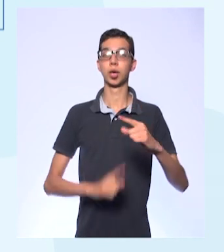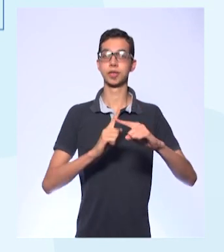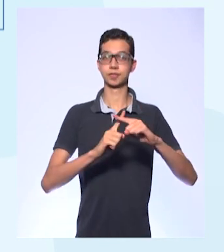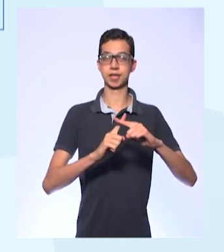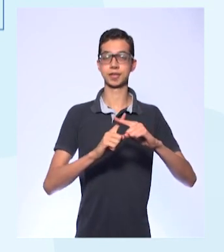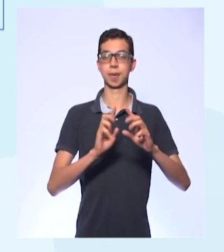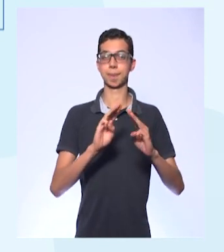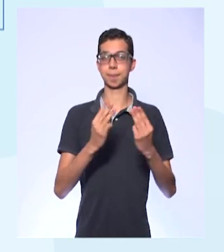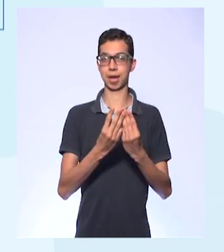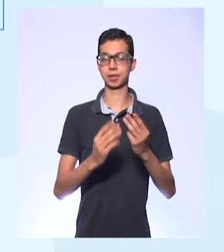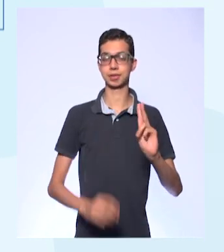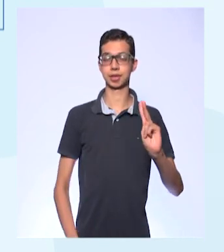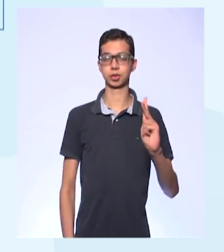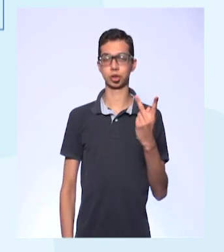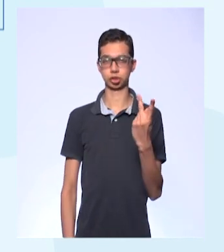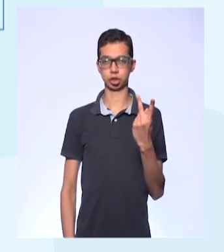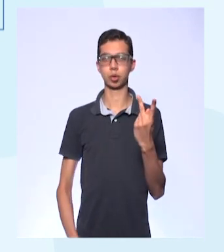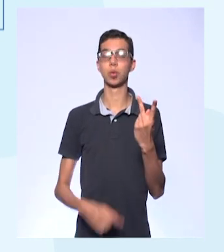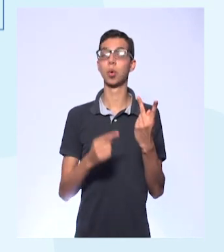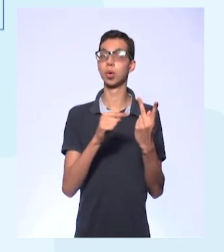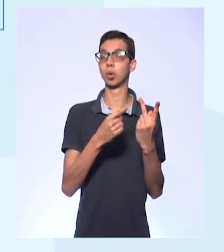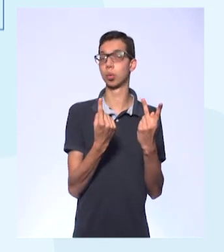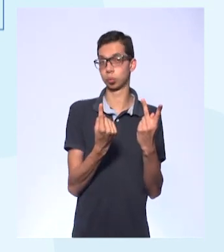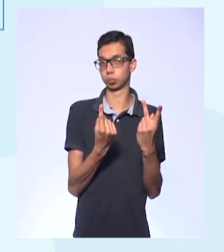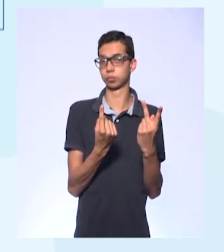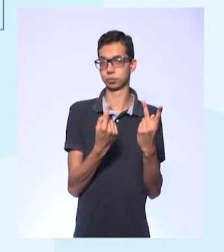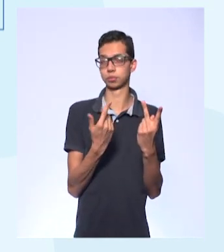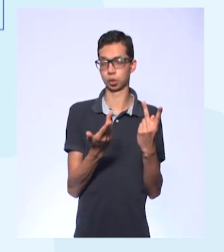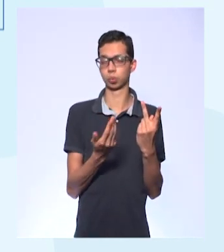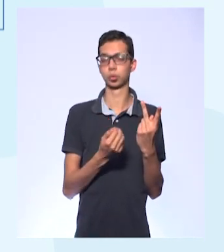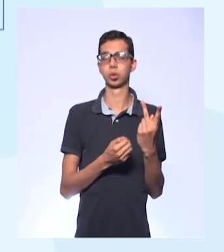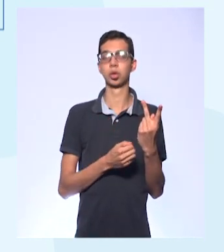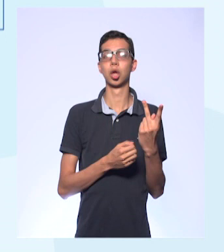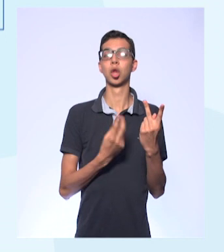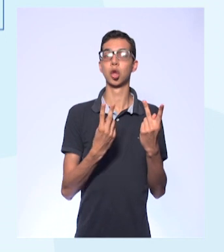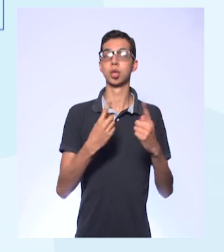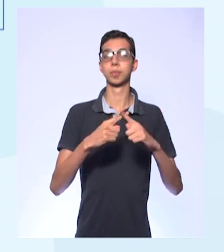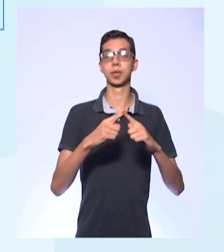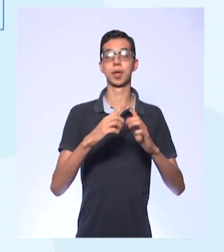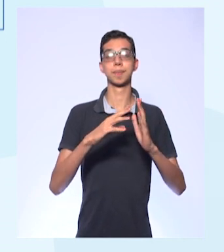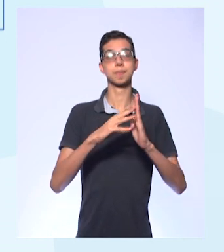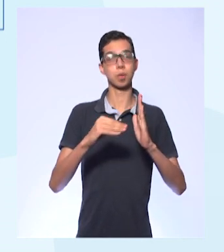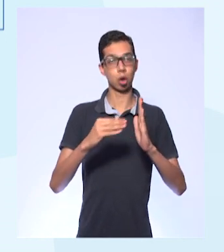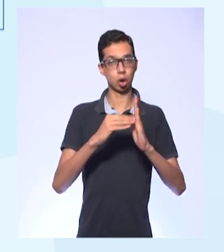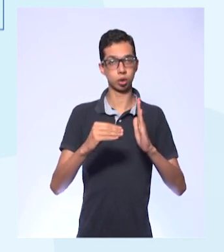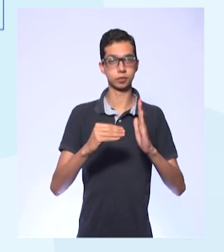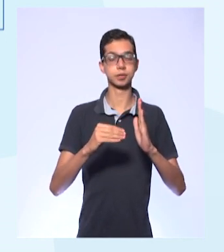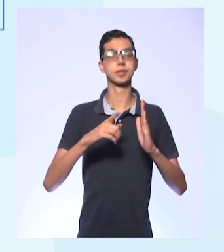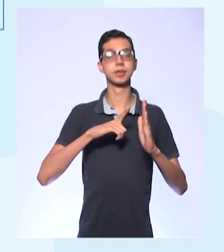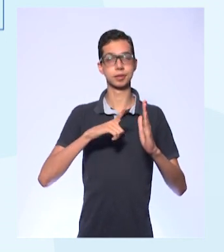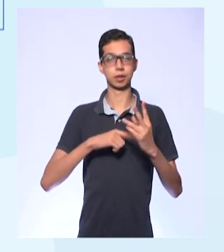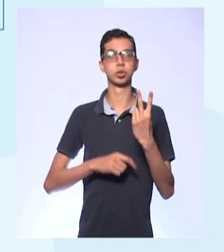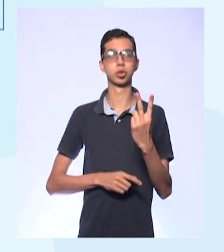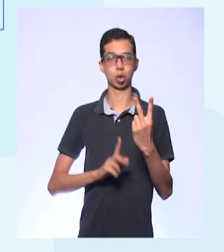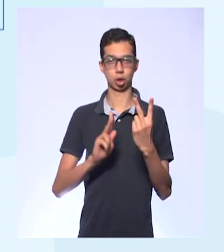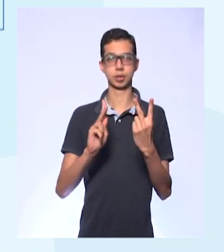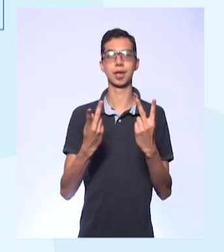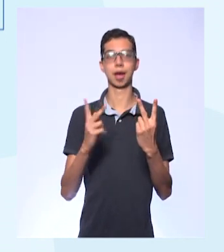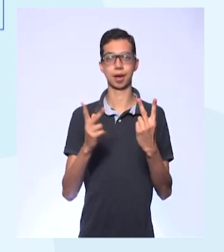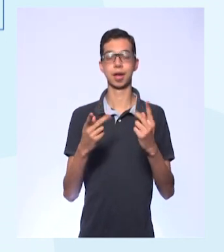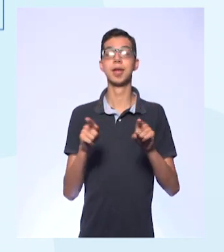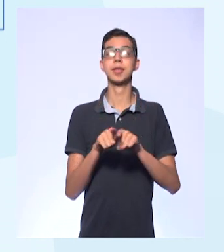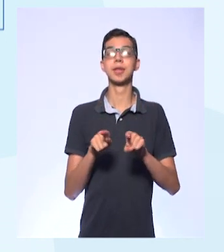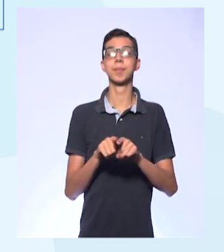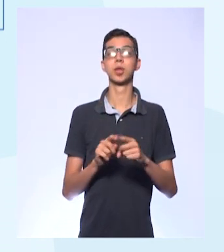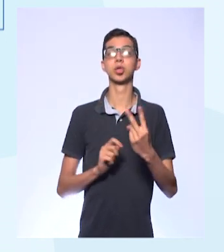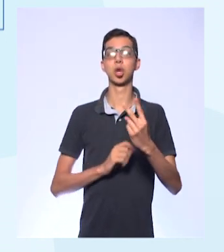hidrogênio, né? Que um hidrogênio pesa 1, como vou multiplicar por 2, porque a fórmula contém 2 hidrogênio, e também contém 2 átomos